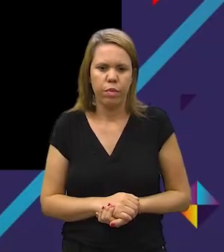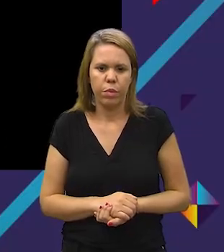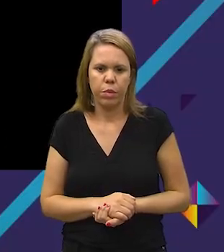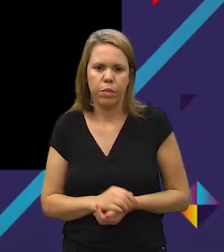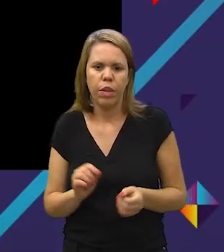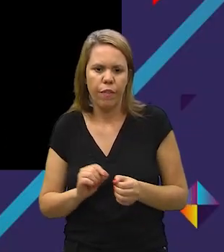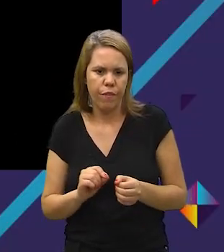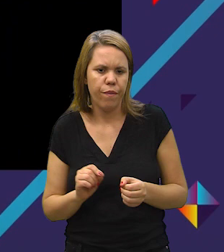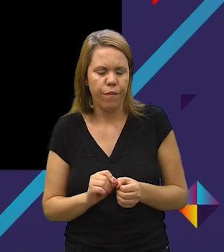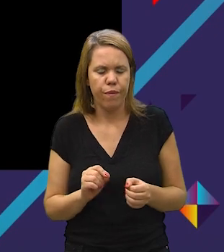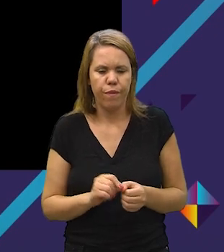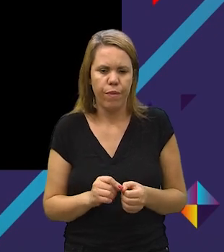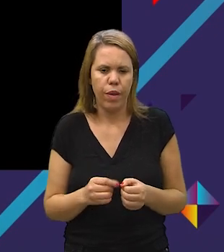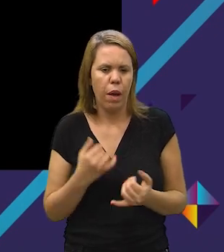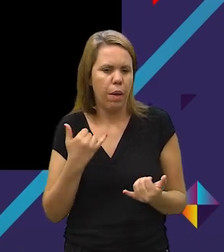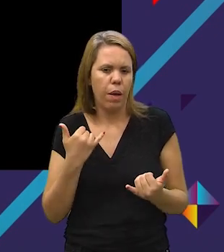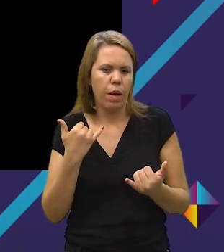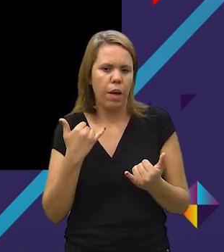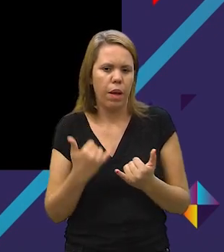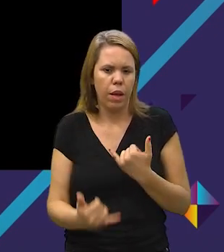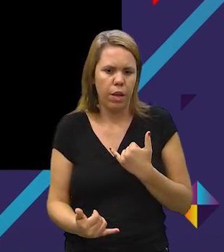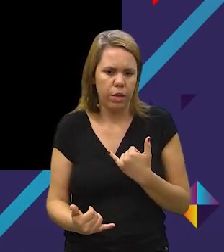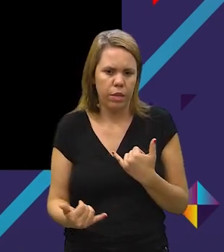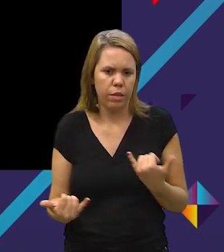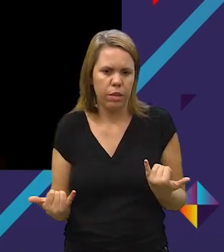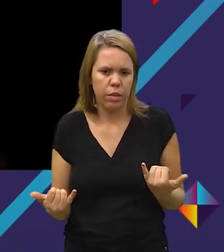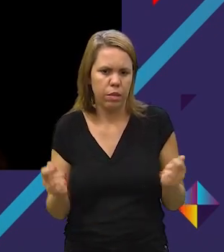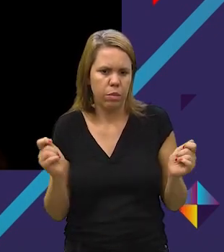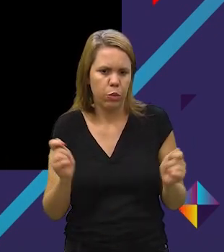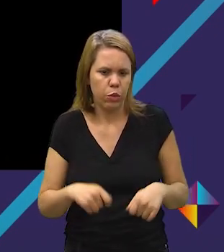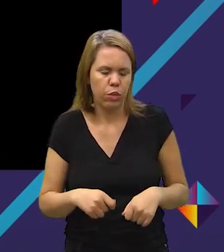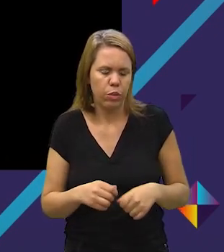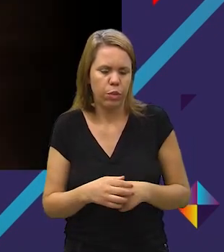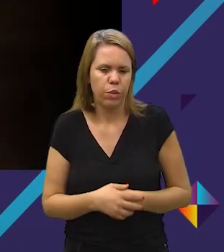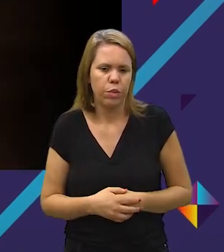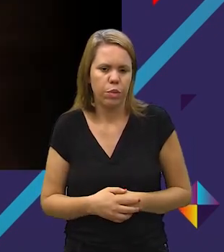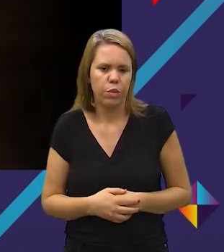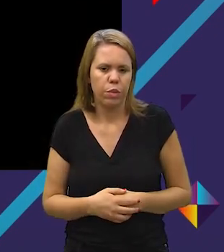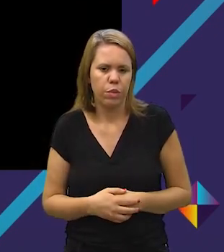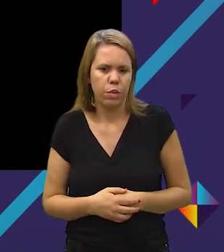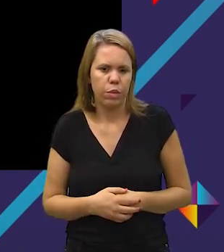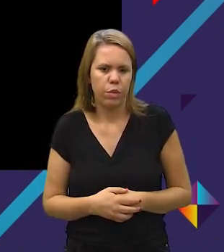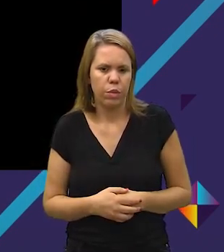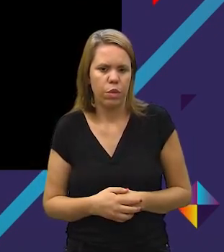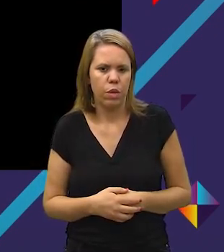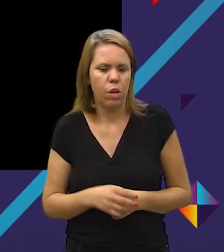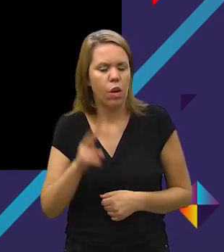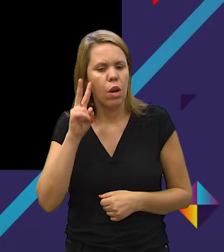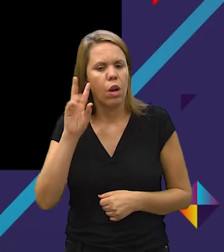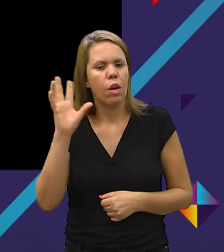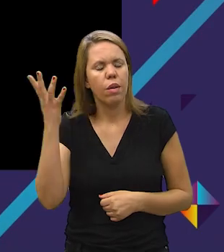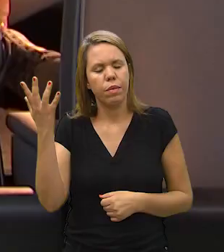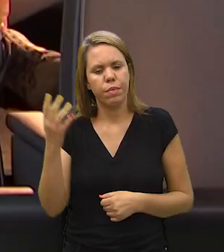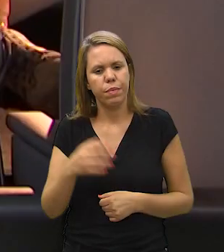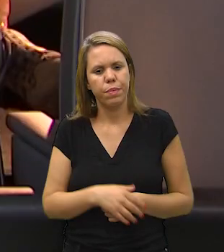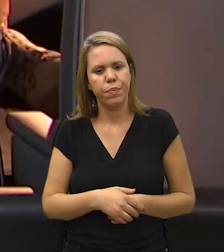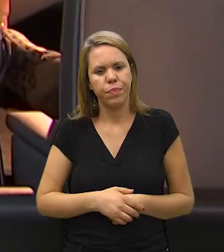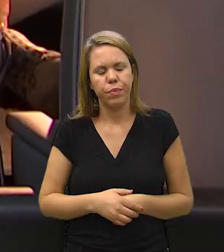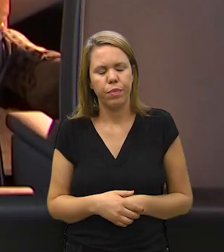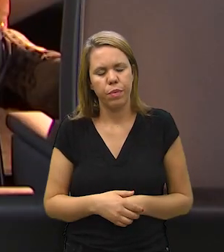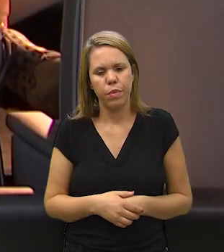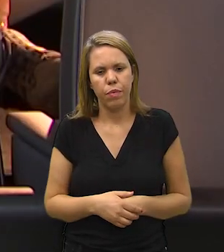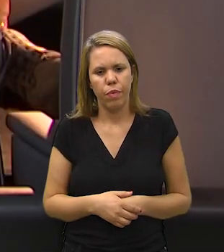um ambiente que faça mesmo, que pareça verossímil com onde está passando a história.